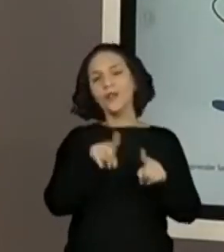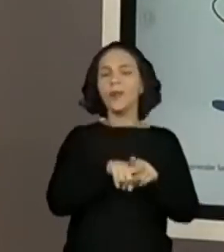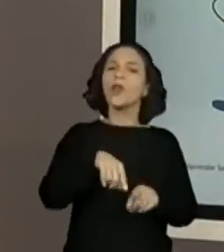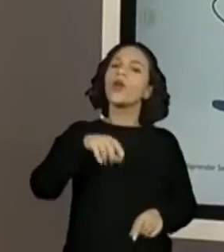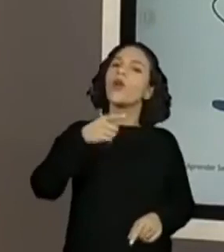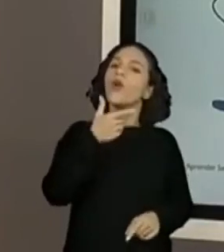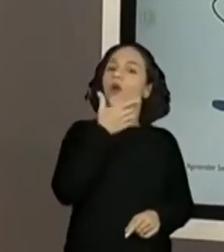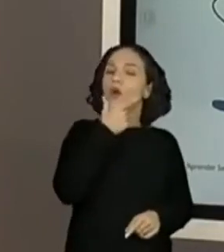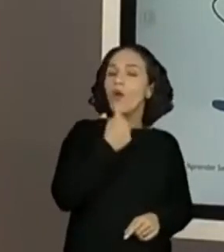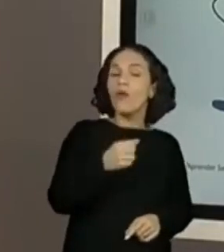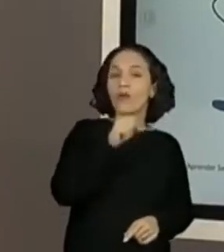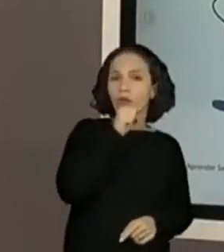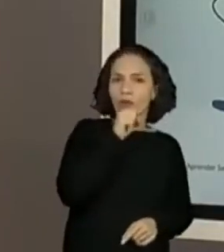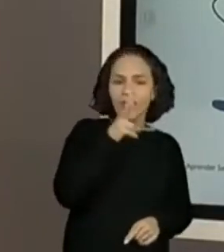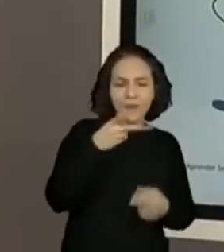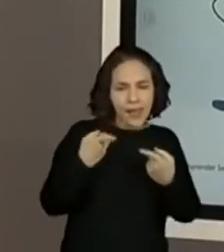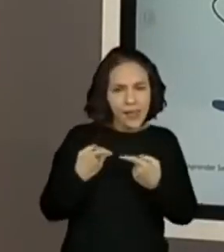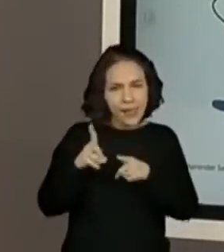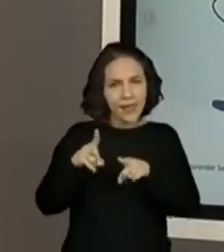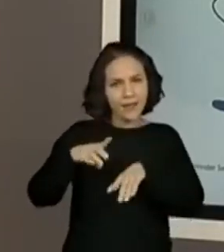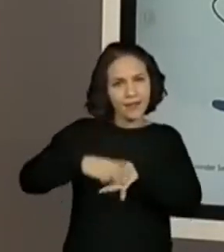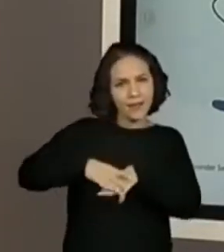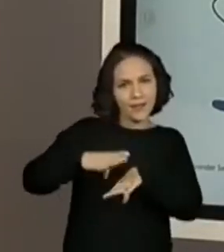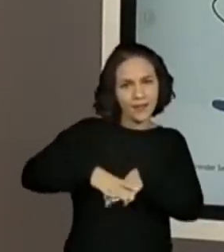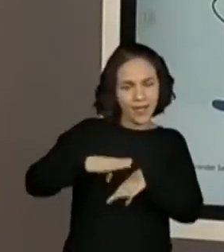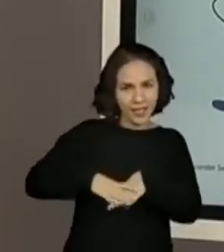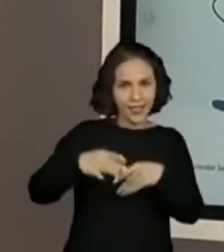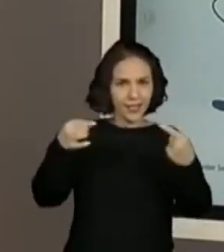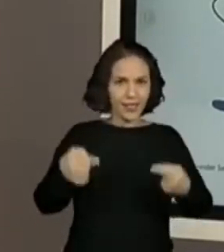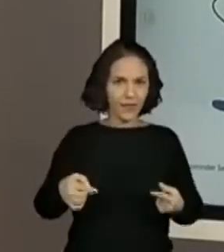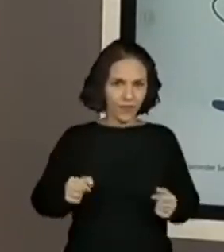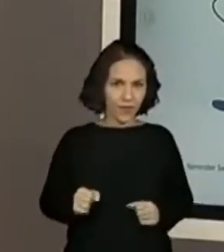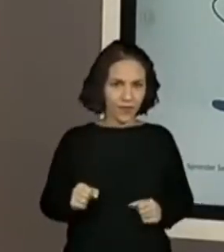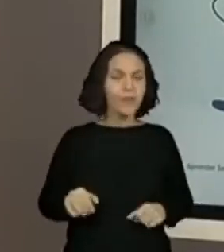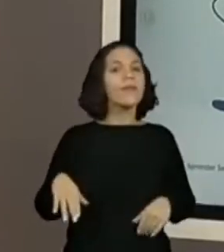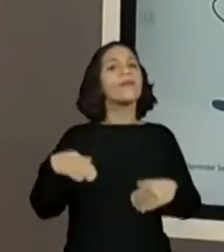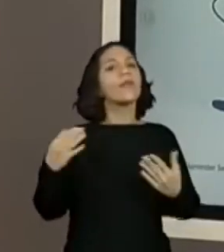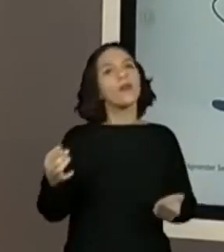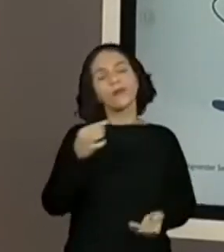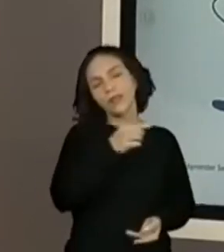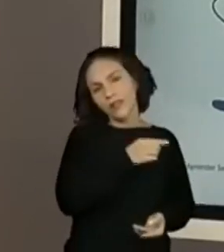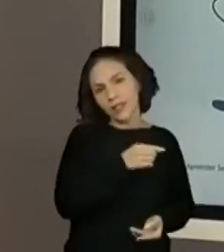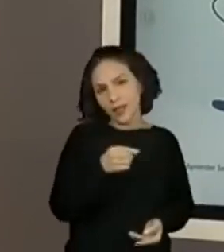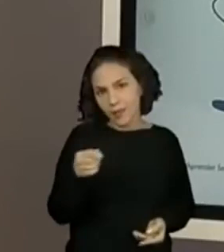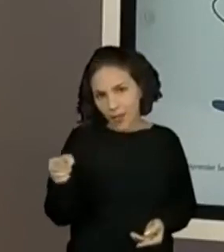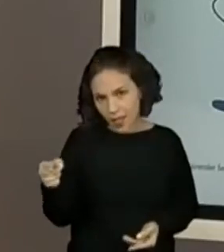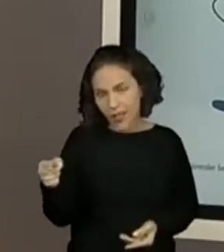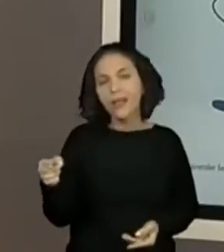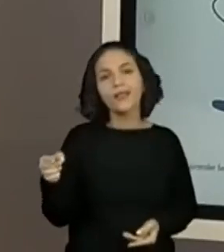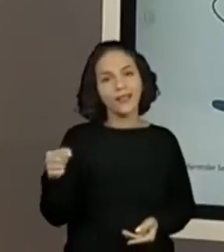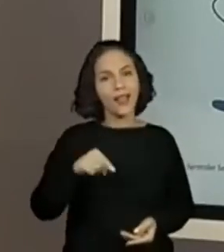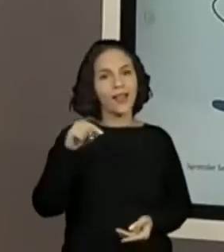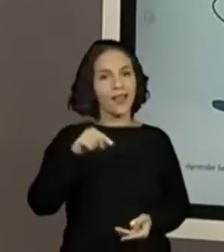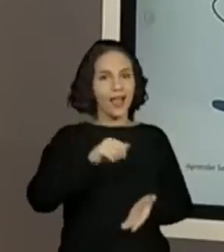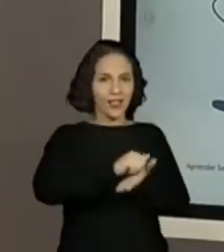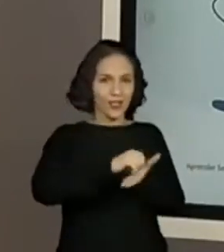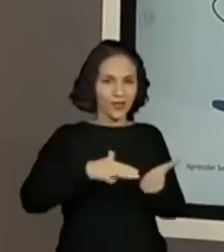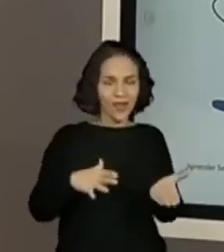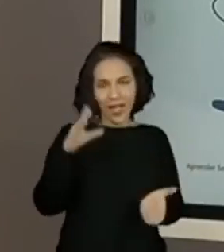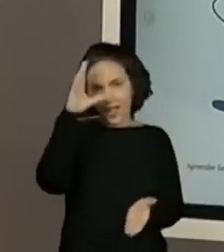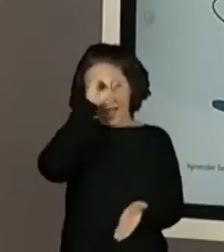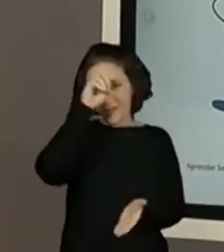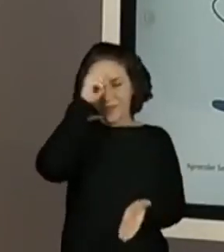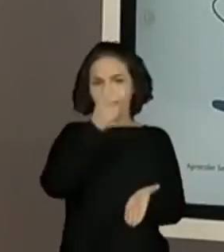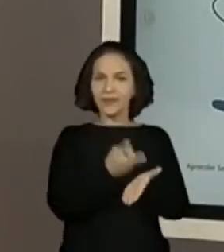alguns desafios matemáticos para eles. Então, nessa semana aqui, nessas atividades do Aprender Sempre, eu